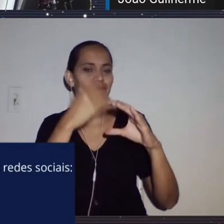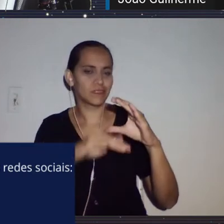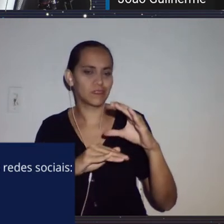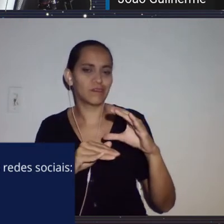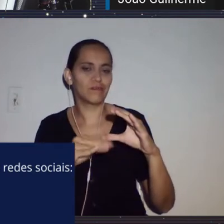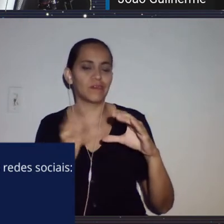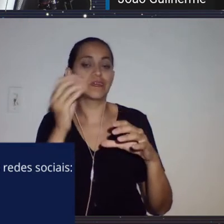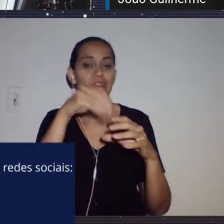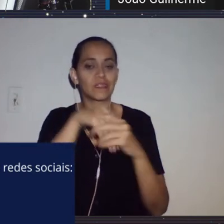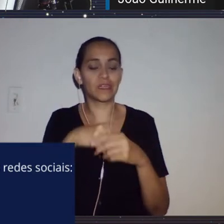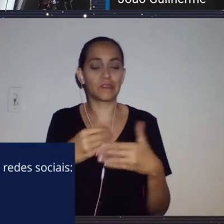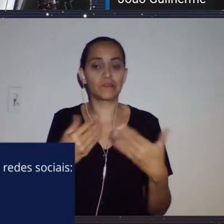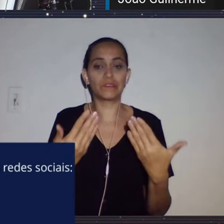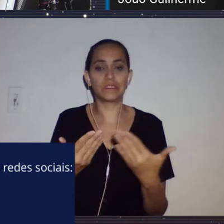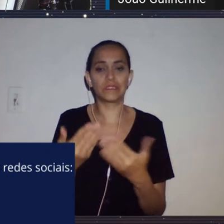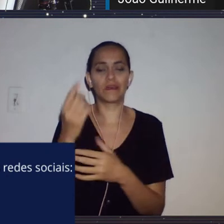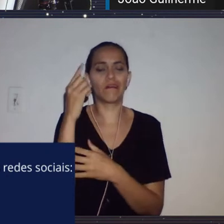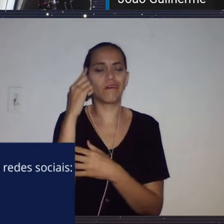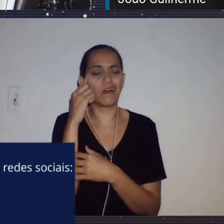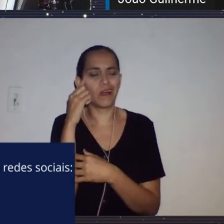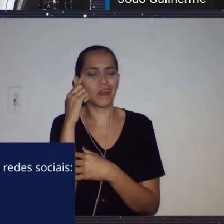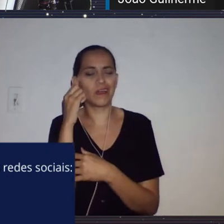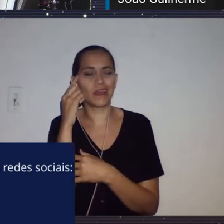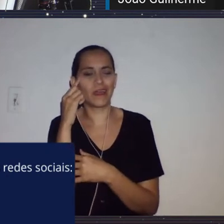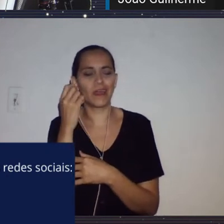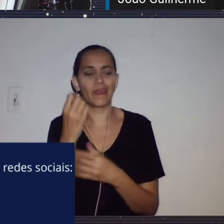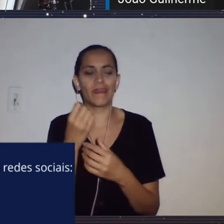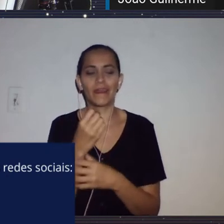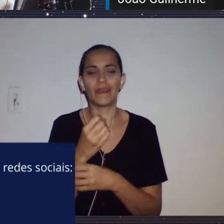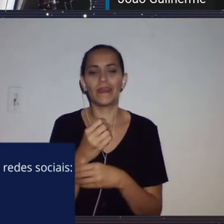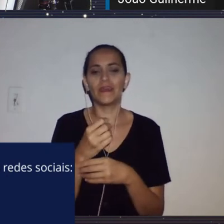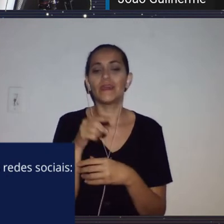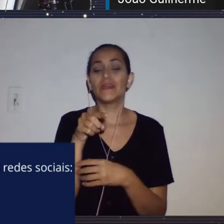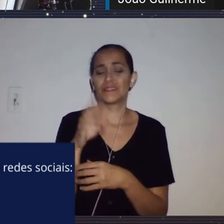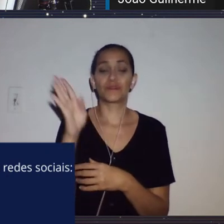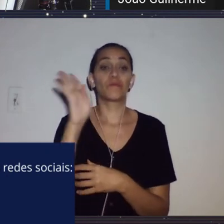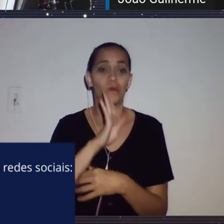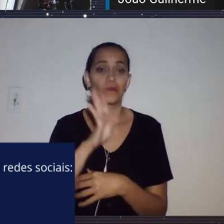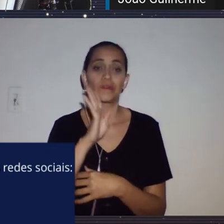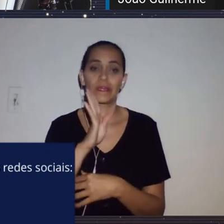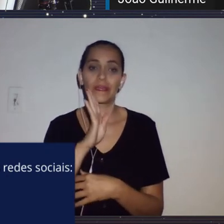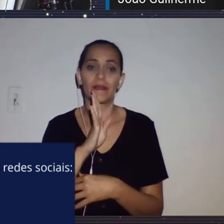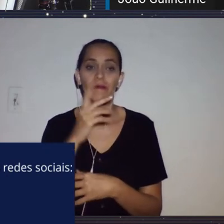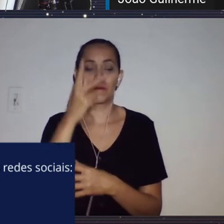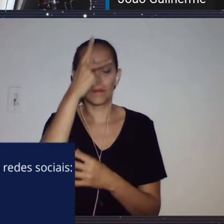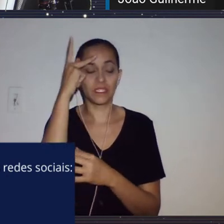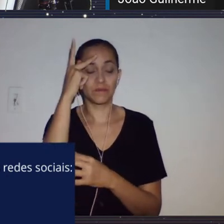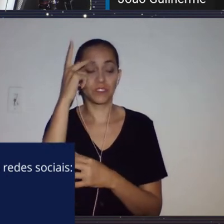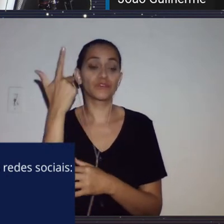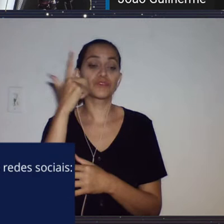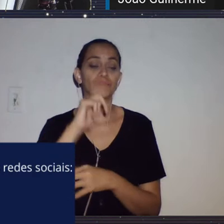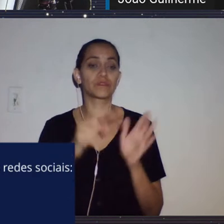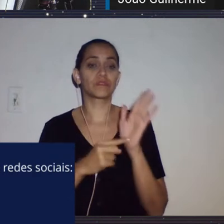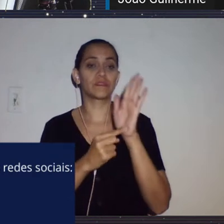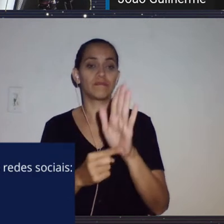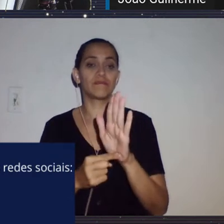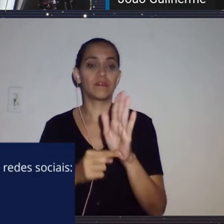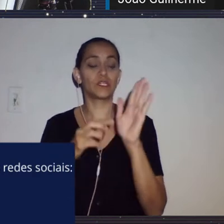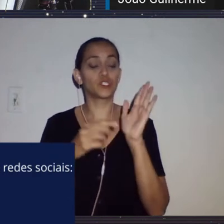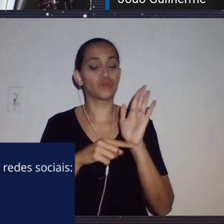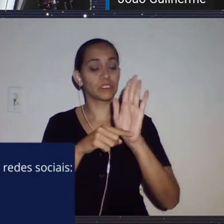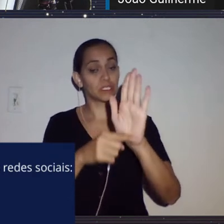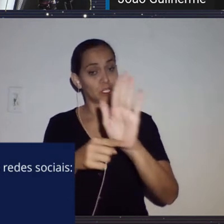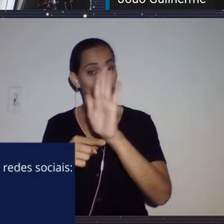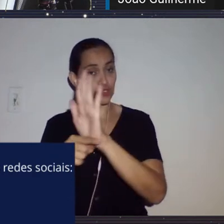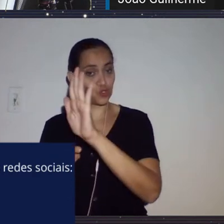assim, isso é muito legal. Para as pessoas conseguirem ver suas contribuições e tudo mais. Então,